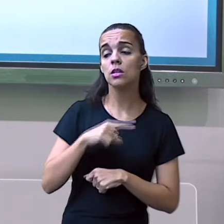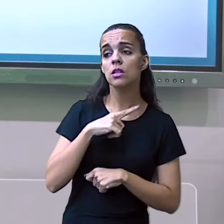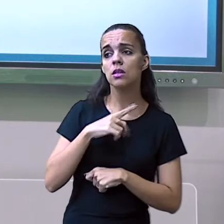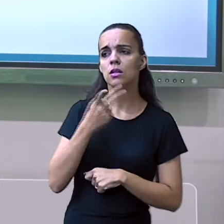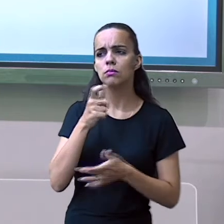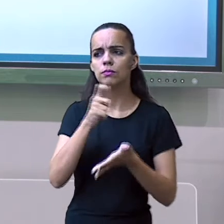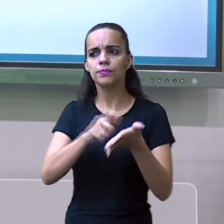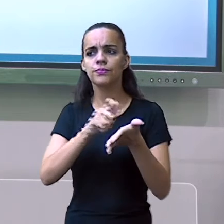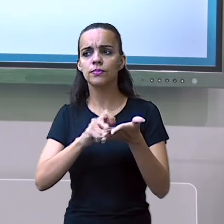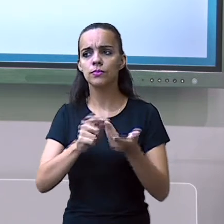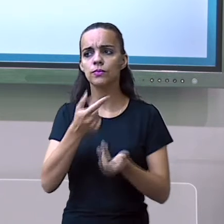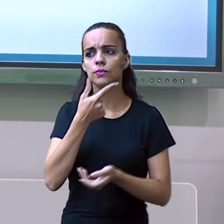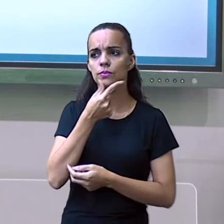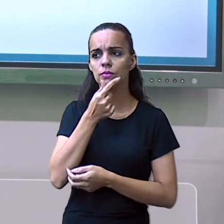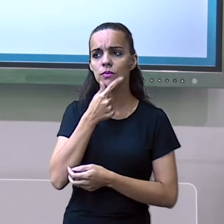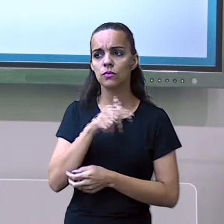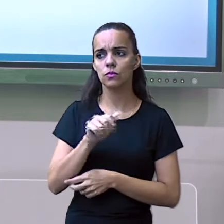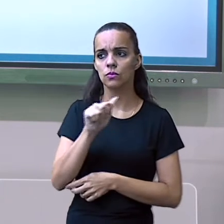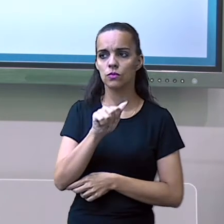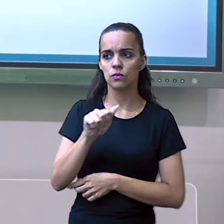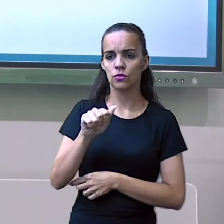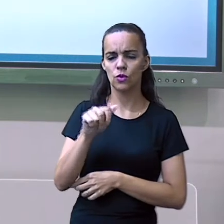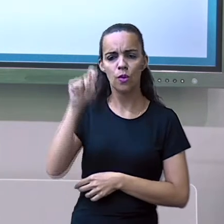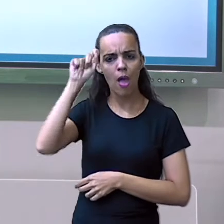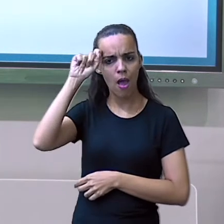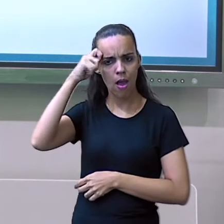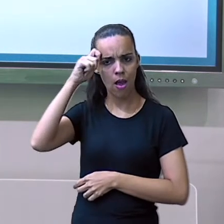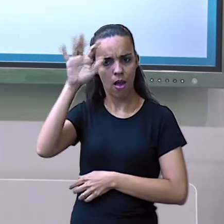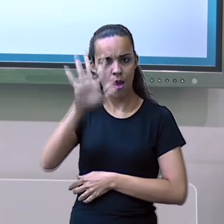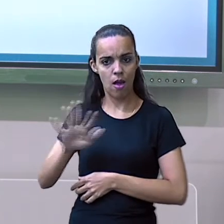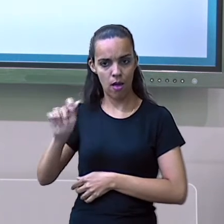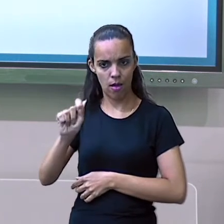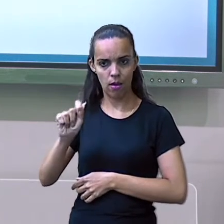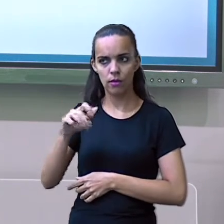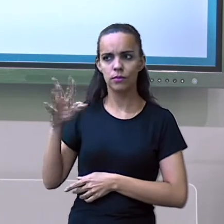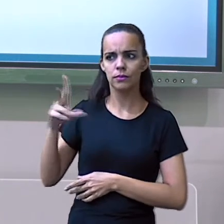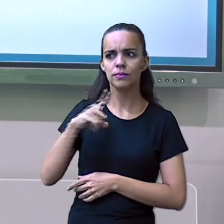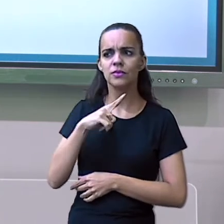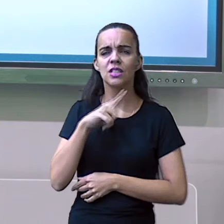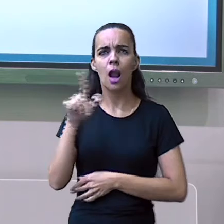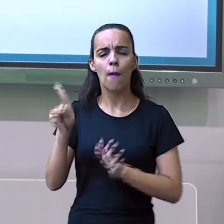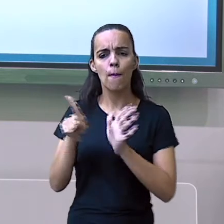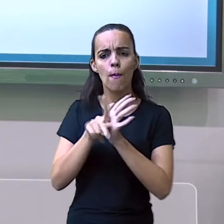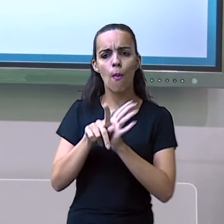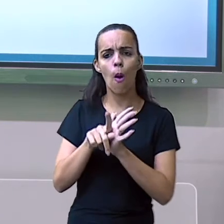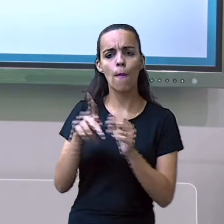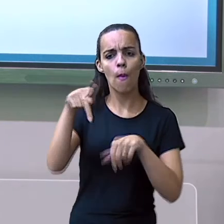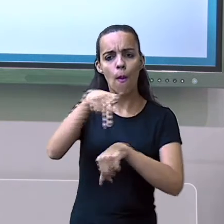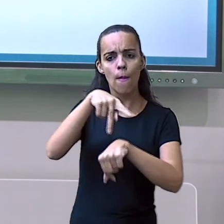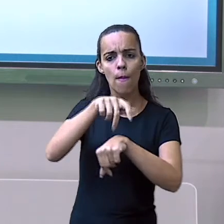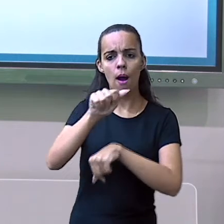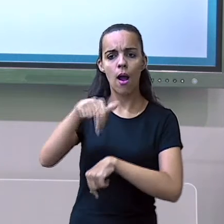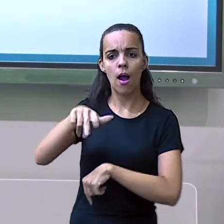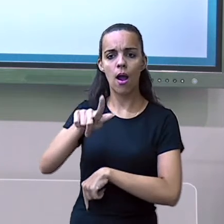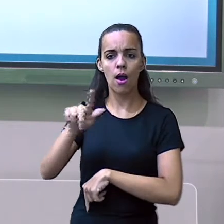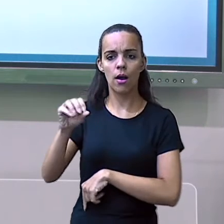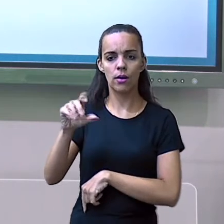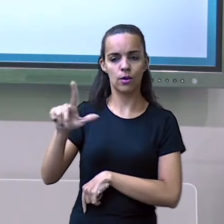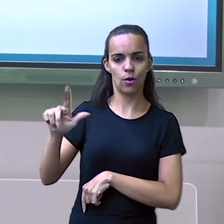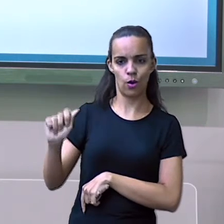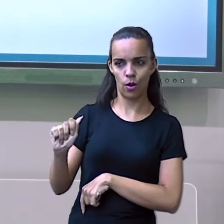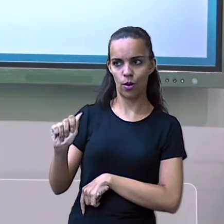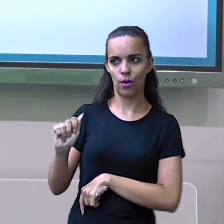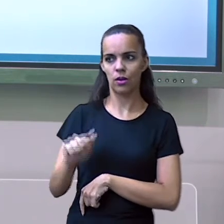escrito por um jovem autor africano de Angola, Nidalo de